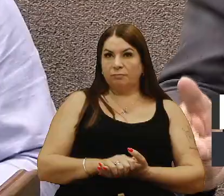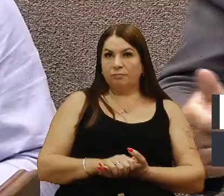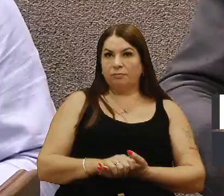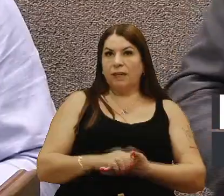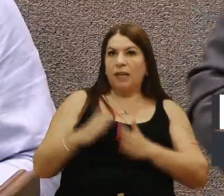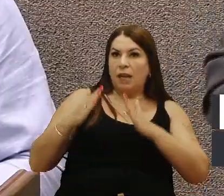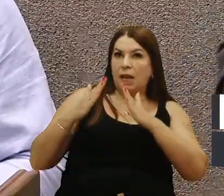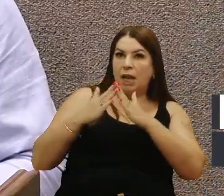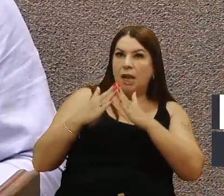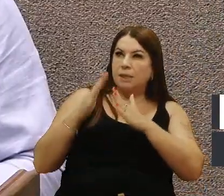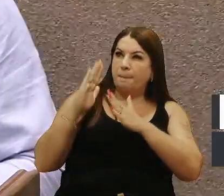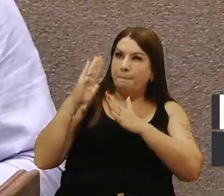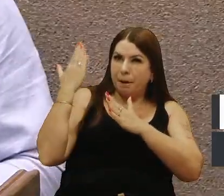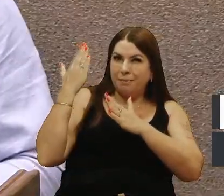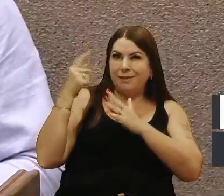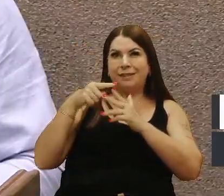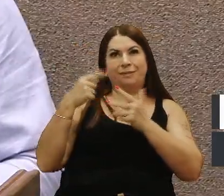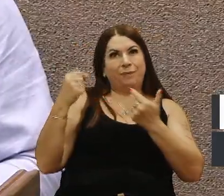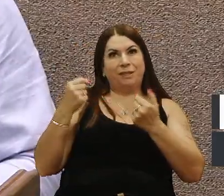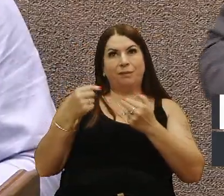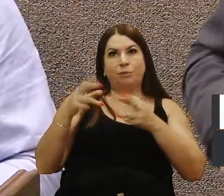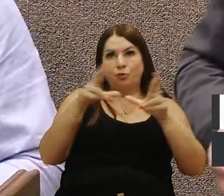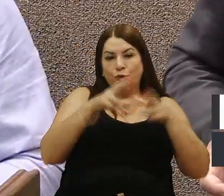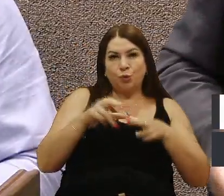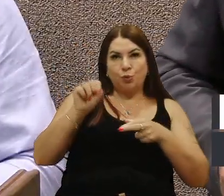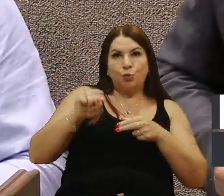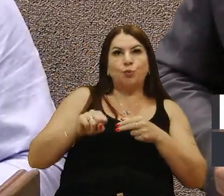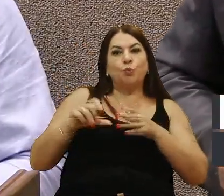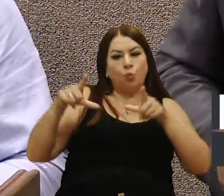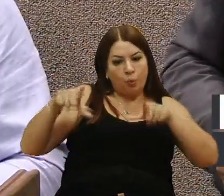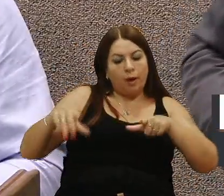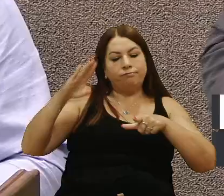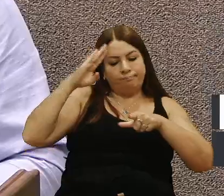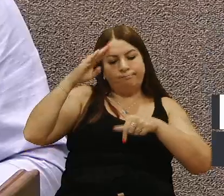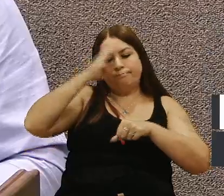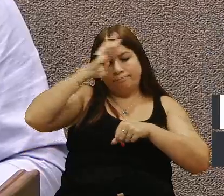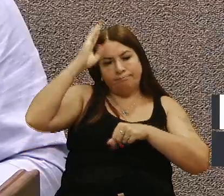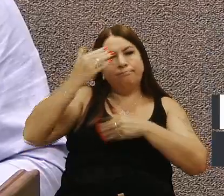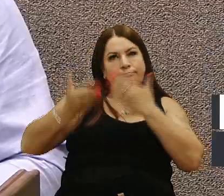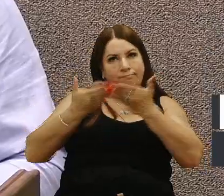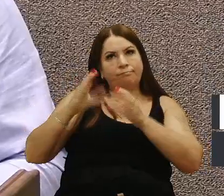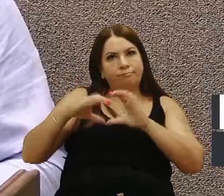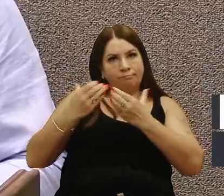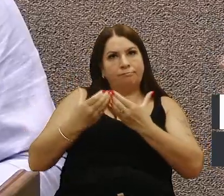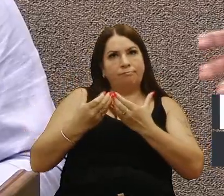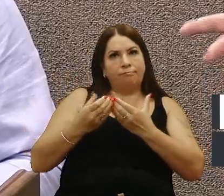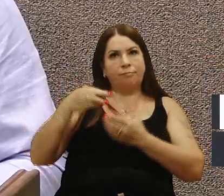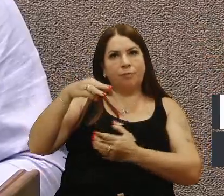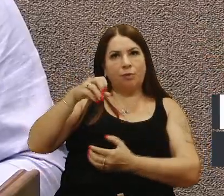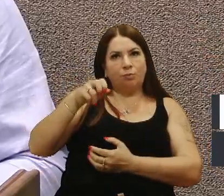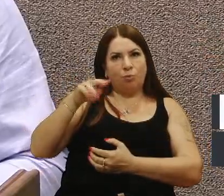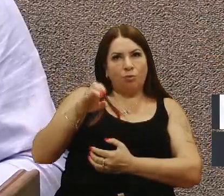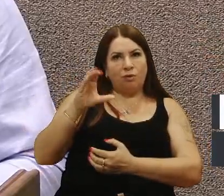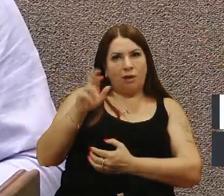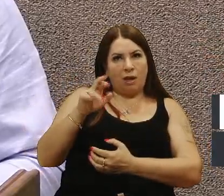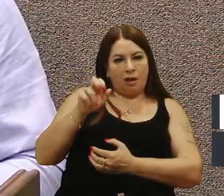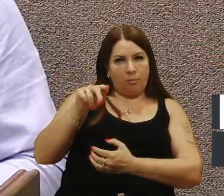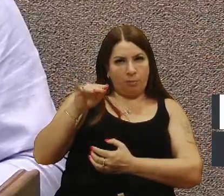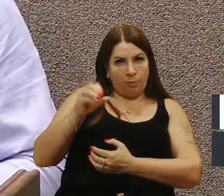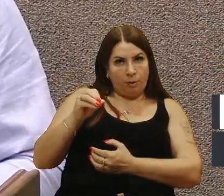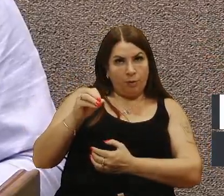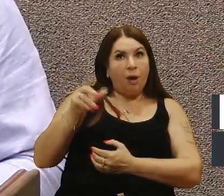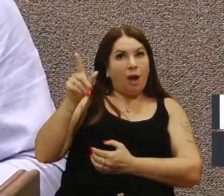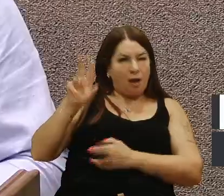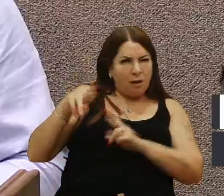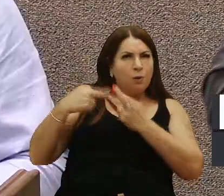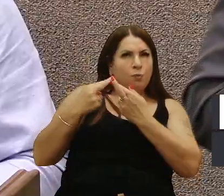casas de madeiras. Nós precisamos na região sul um quartel para atender aquela comunidade. Monte Carmelo. Aliás, na reunião nos bombeiros